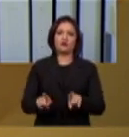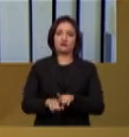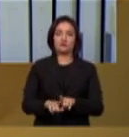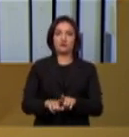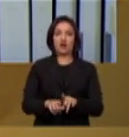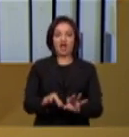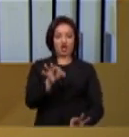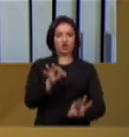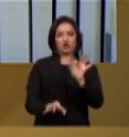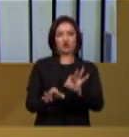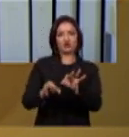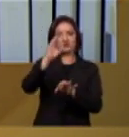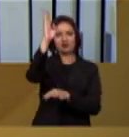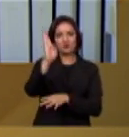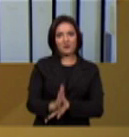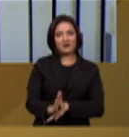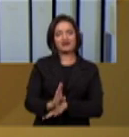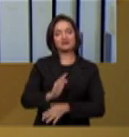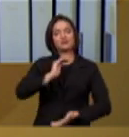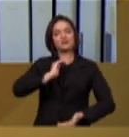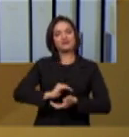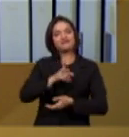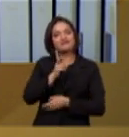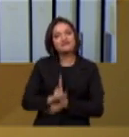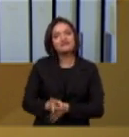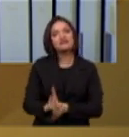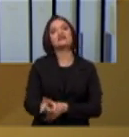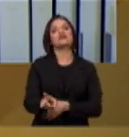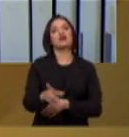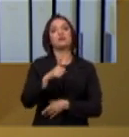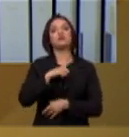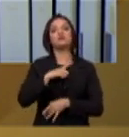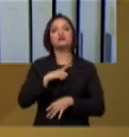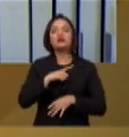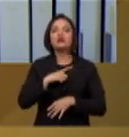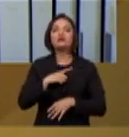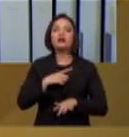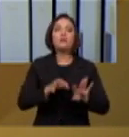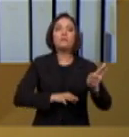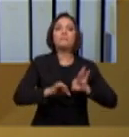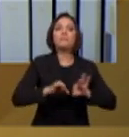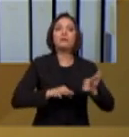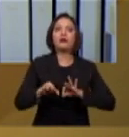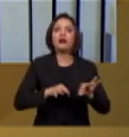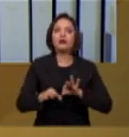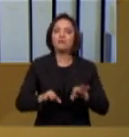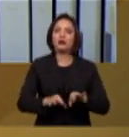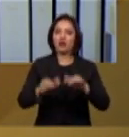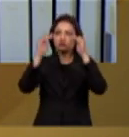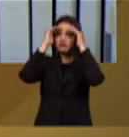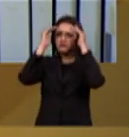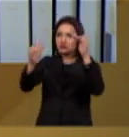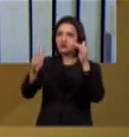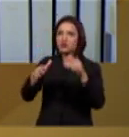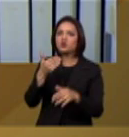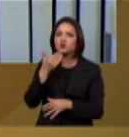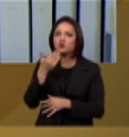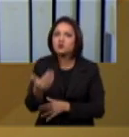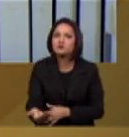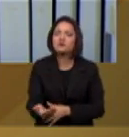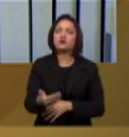brasileira e o Supremo Tribunal Federal sempre estarão a postos para atender às demandas do povo brasileiro por justiça,